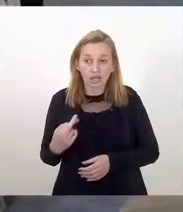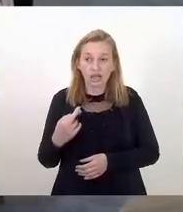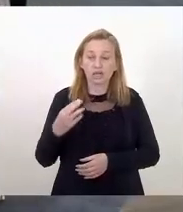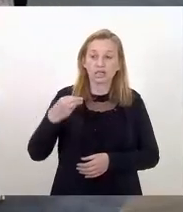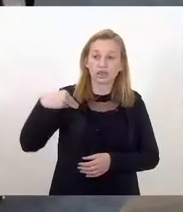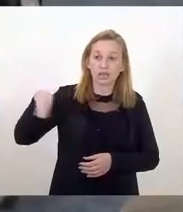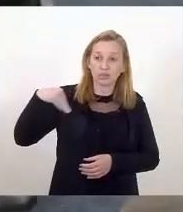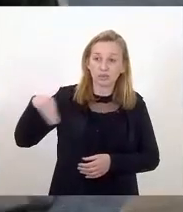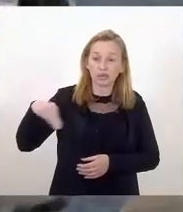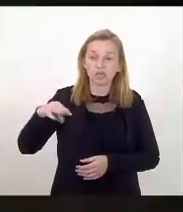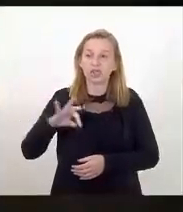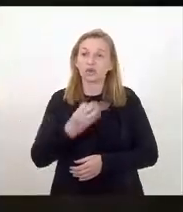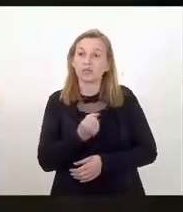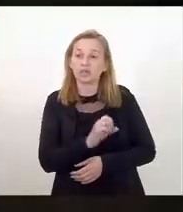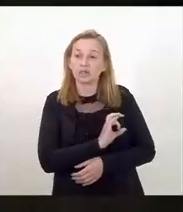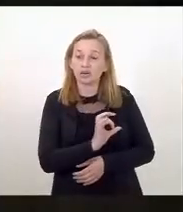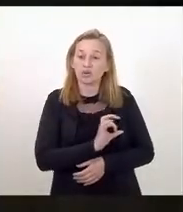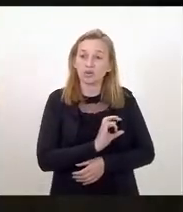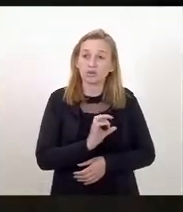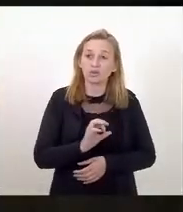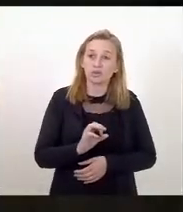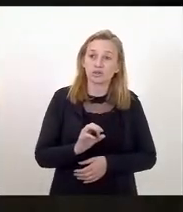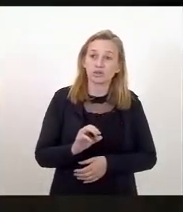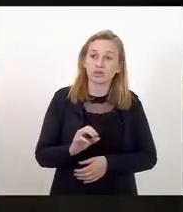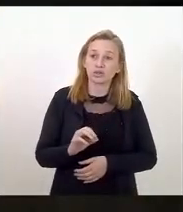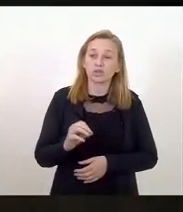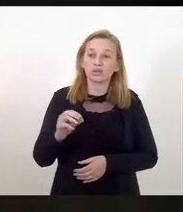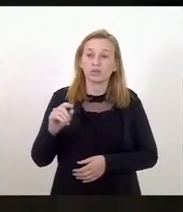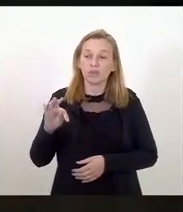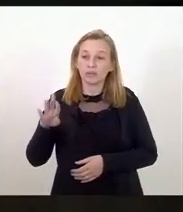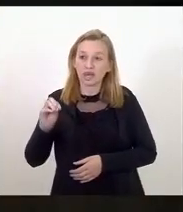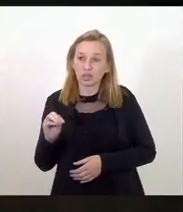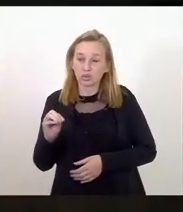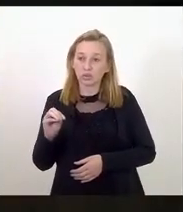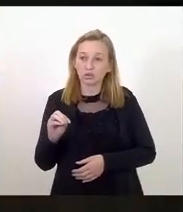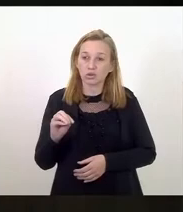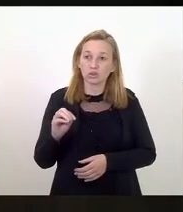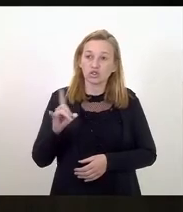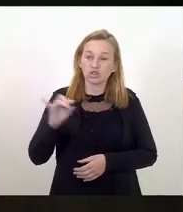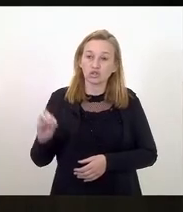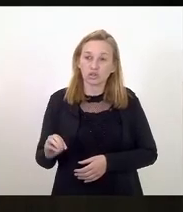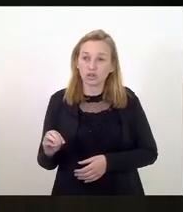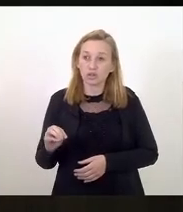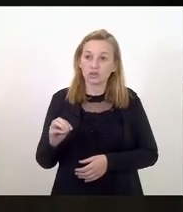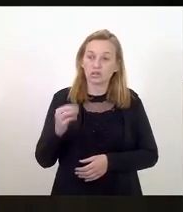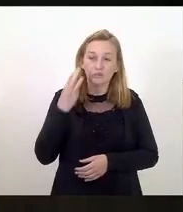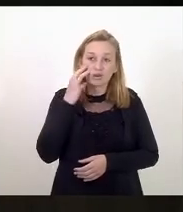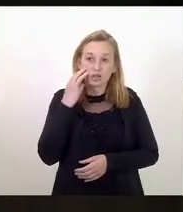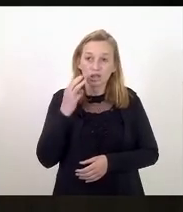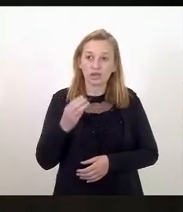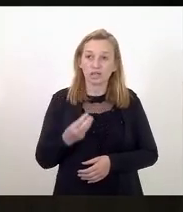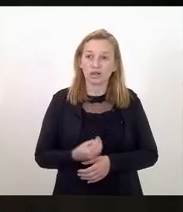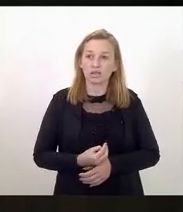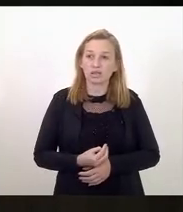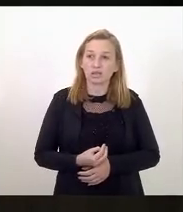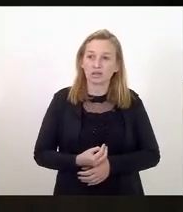Marta, enfermeira, Flávio Serafini, Bebeto, Dionísio Lins, Valdeque Carneiro,